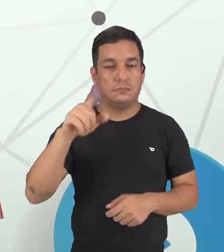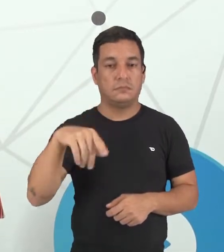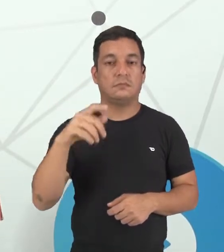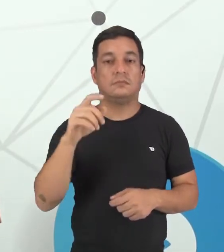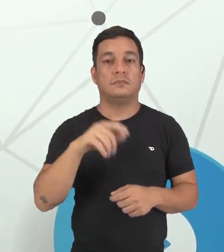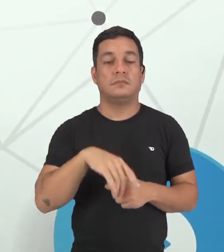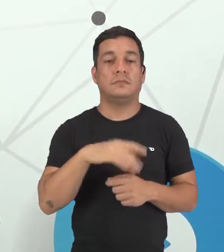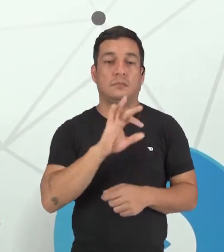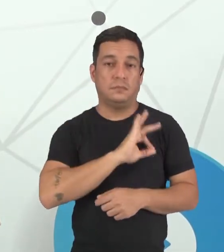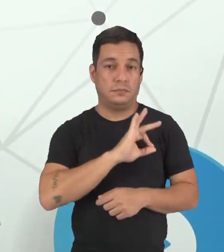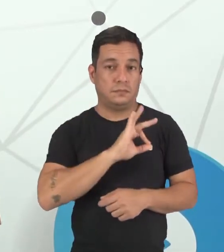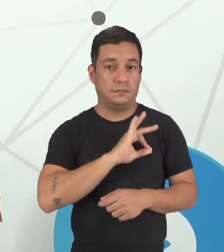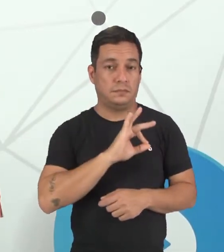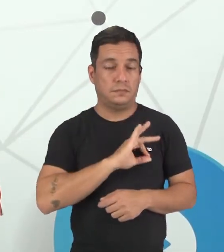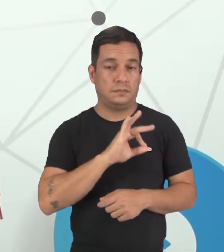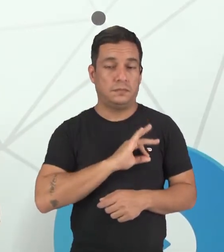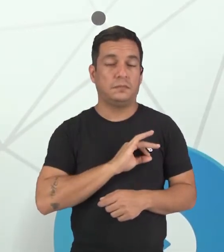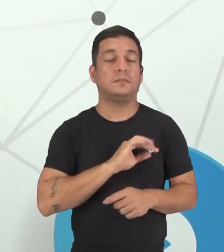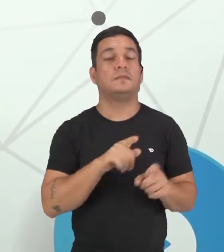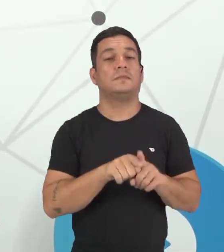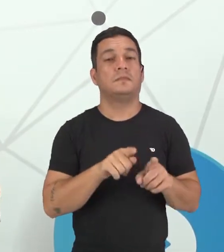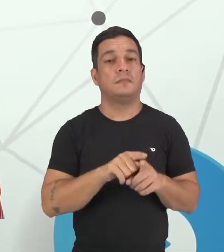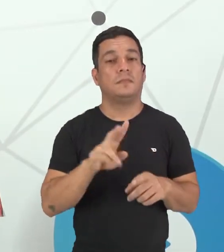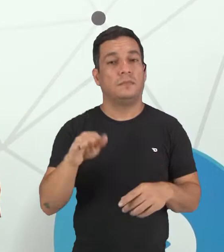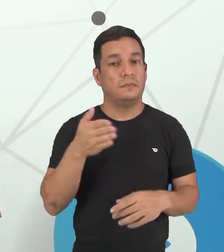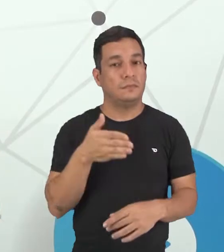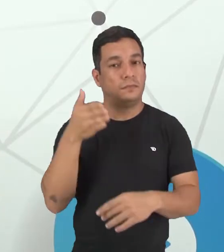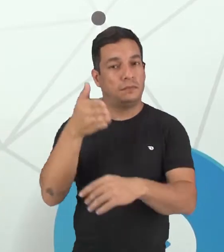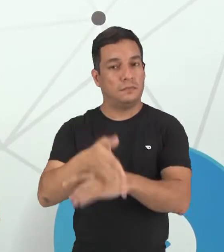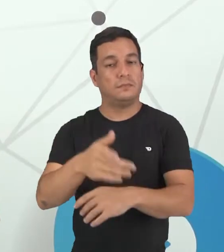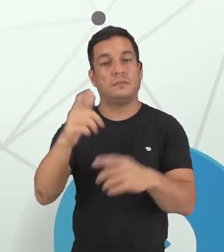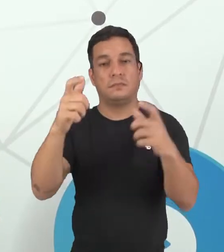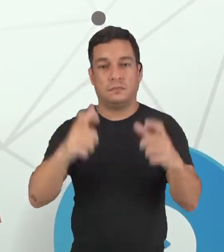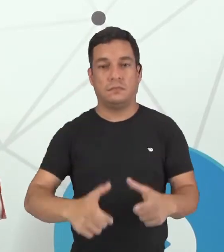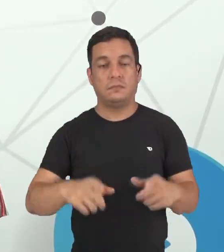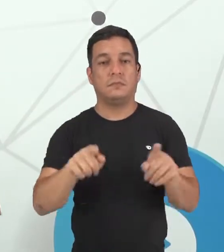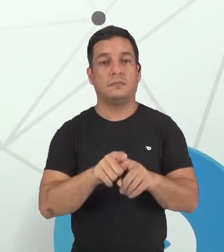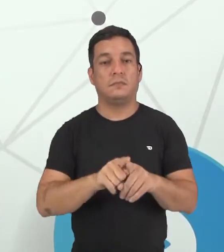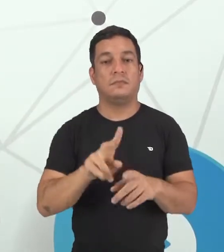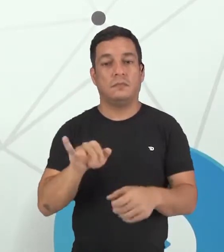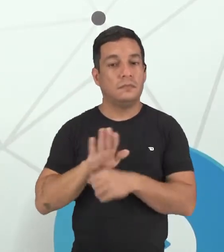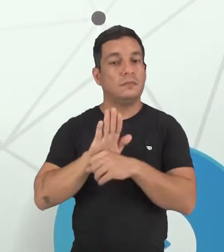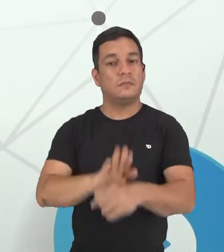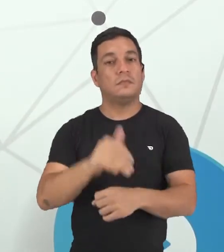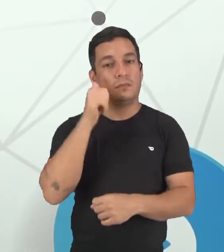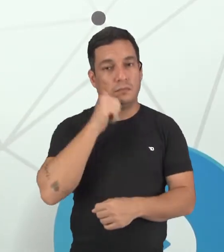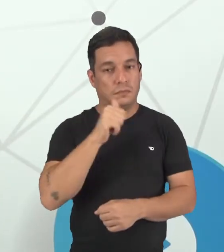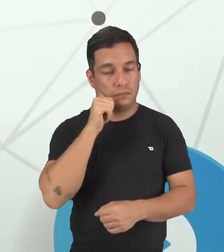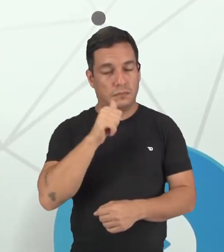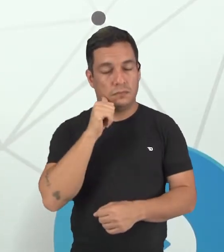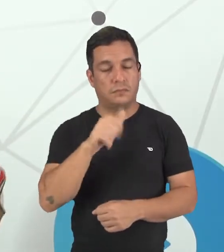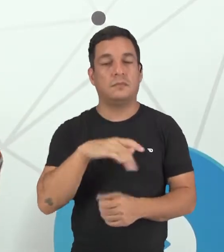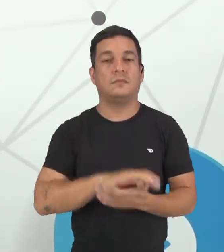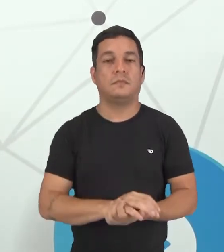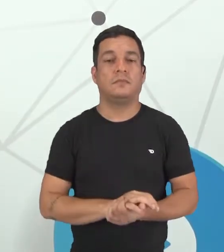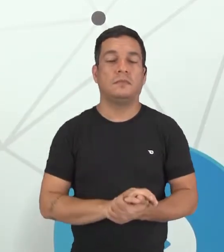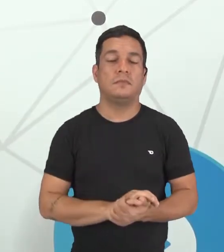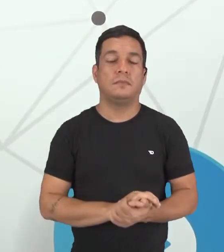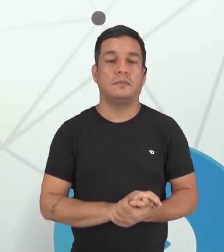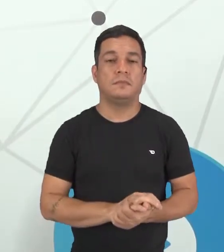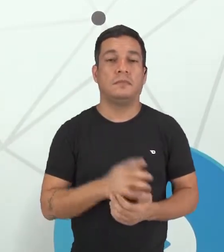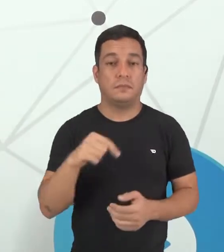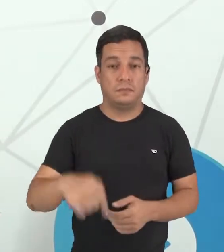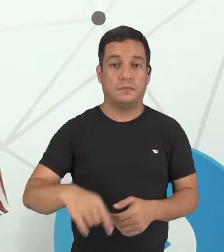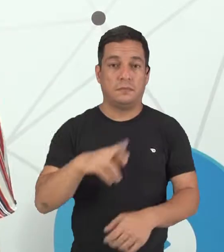uma unidade policial, né, uma viatura policial vai até aquela residência, vai socorrer aquela mulher vítima de violência. E